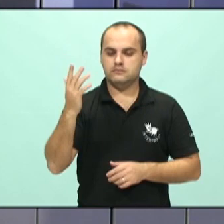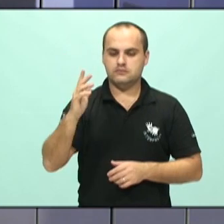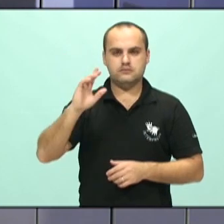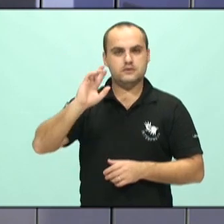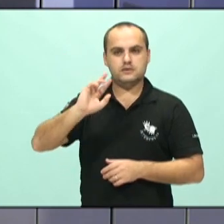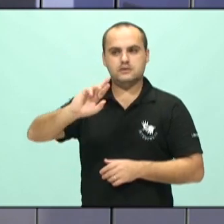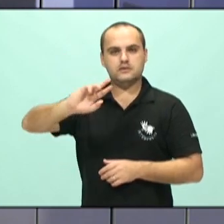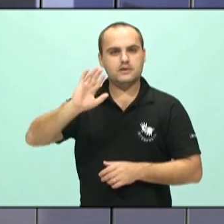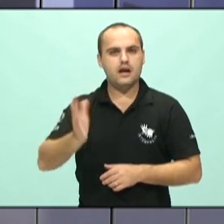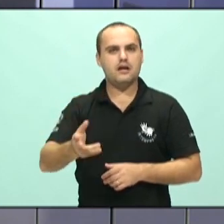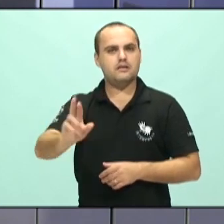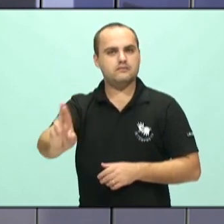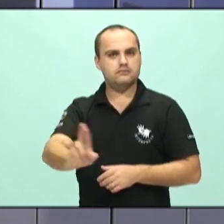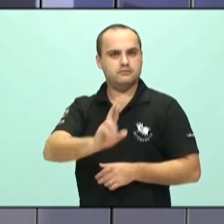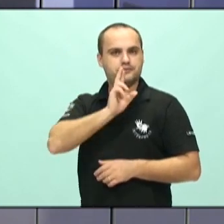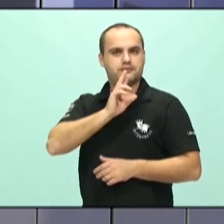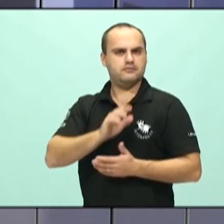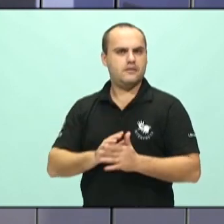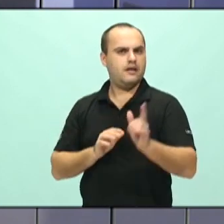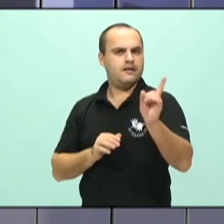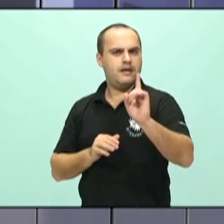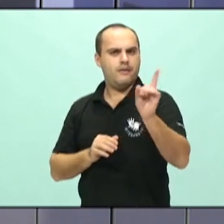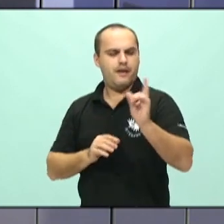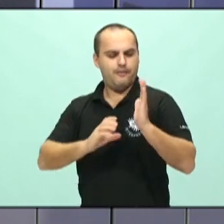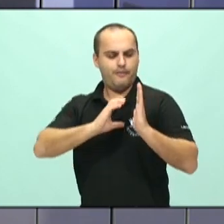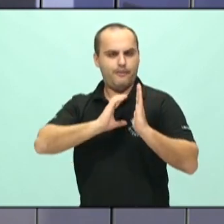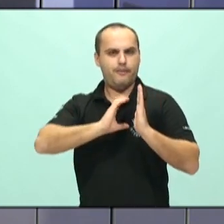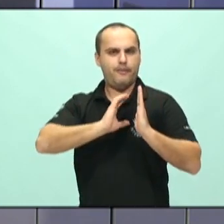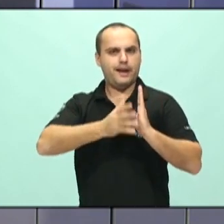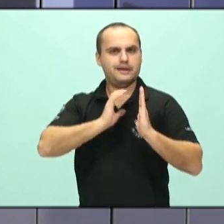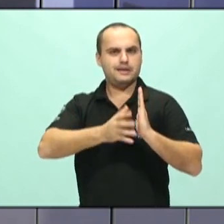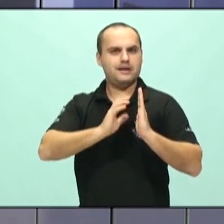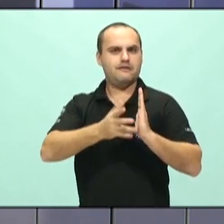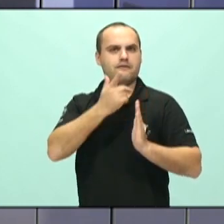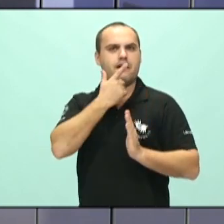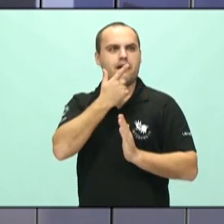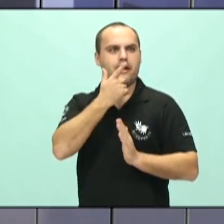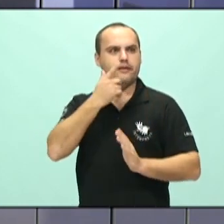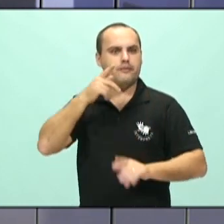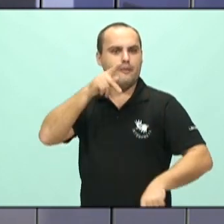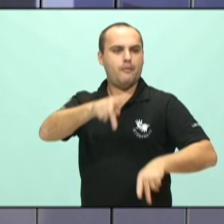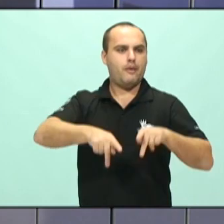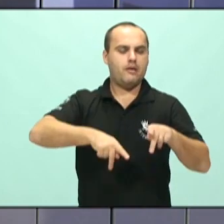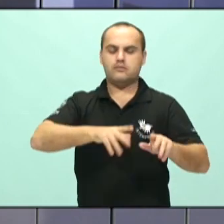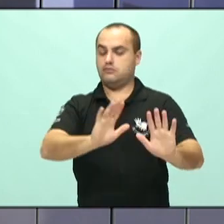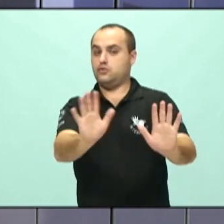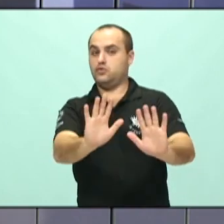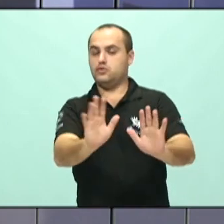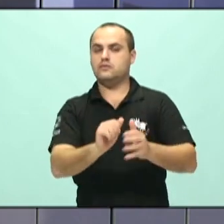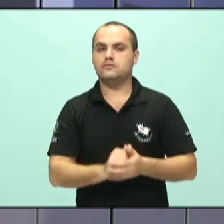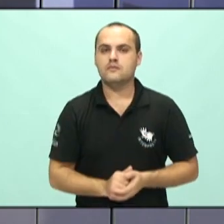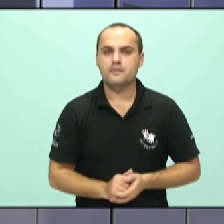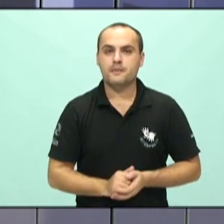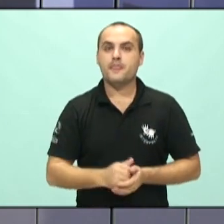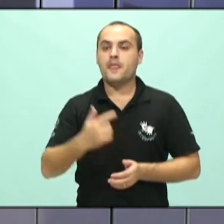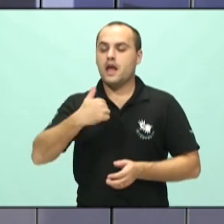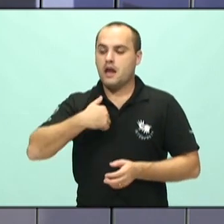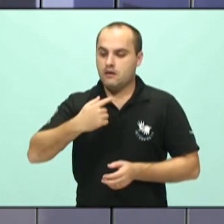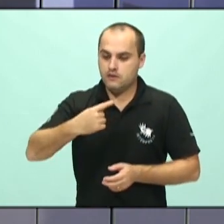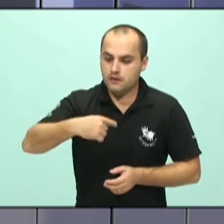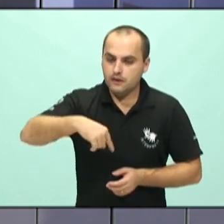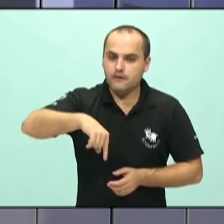naturalmente, não é um partido que está colocando um nome e impondo para o povo. Naturalmente, não tem uma rua que eu